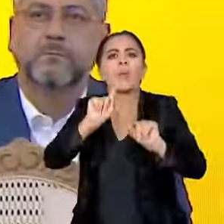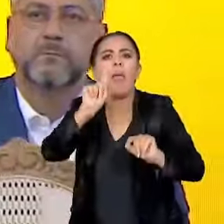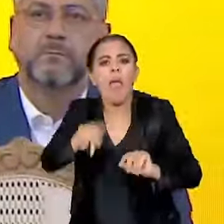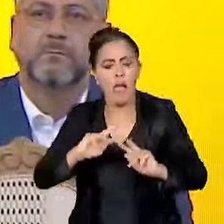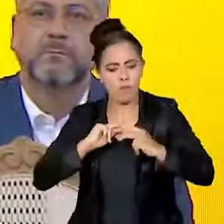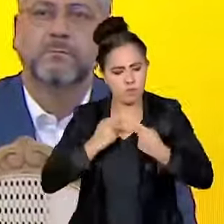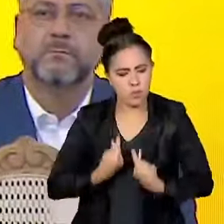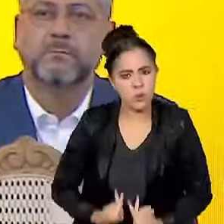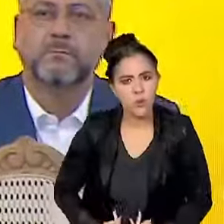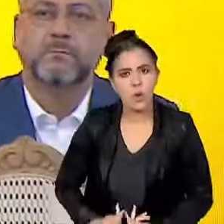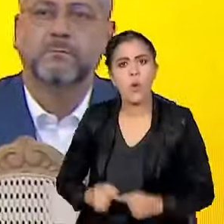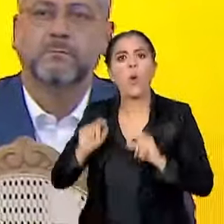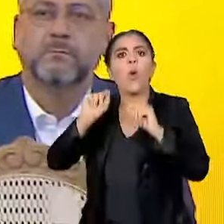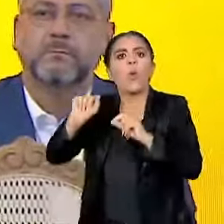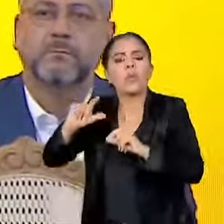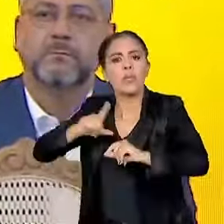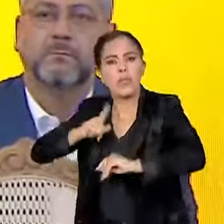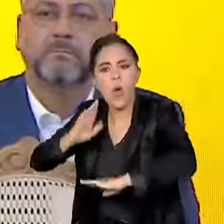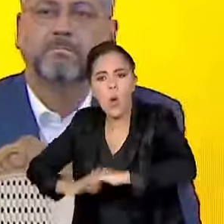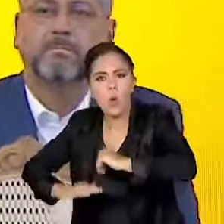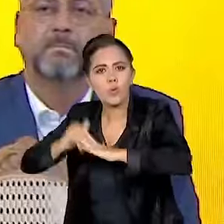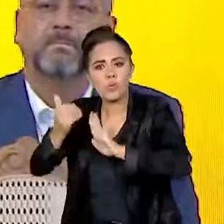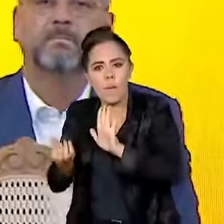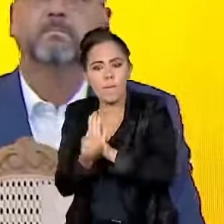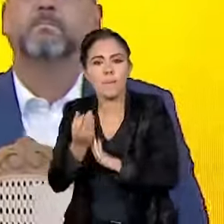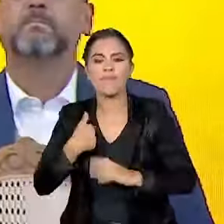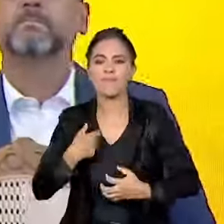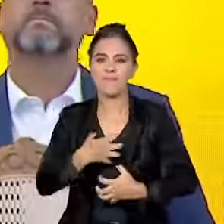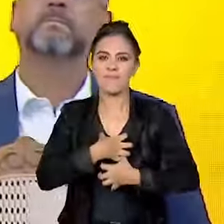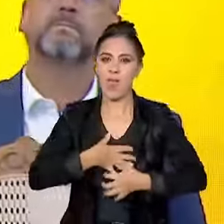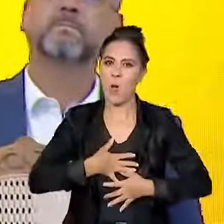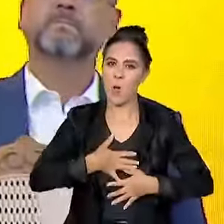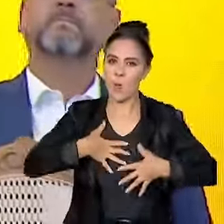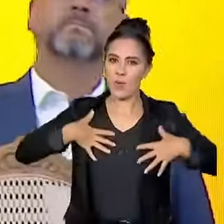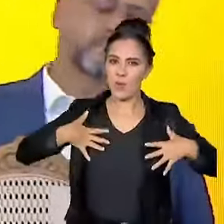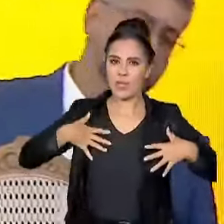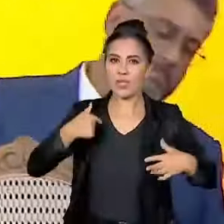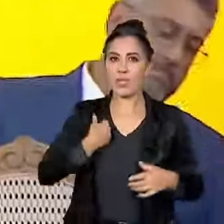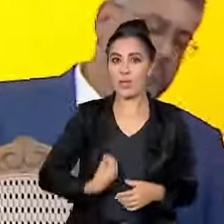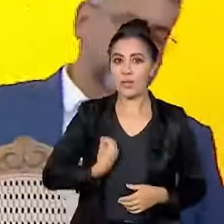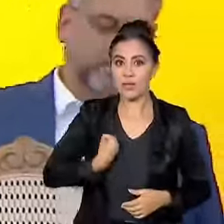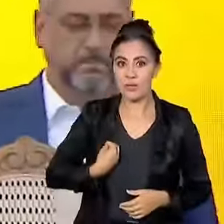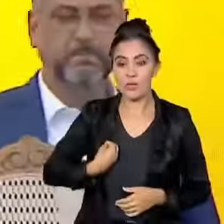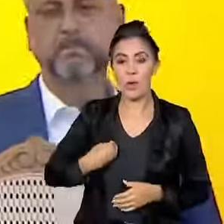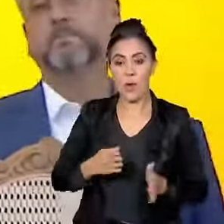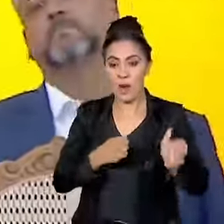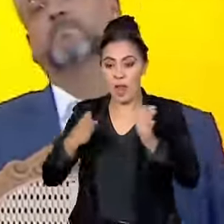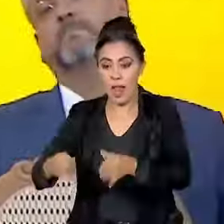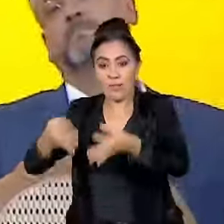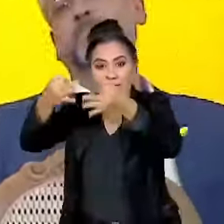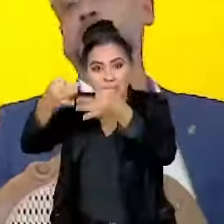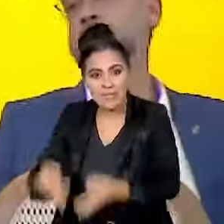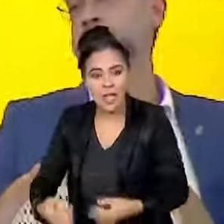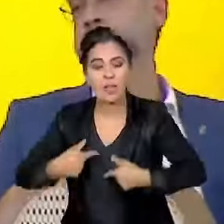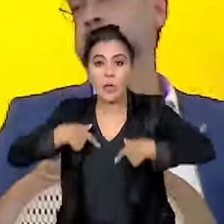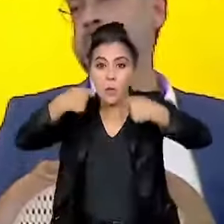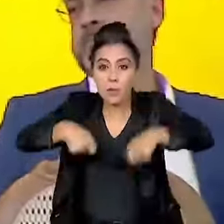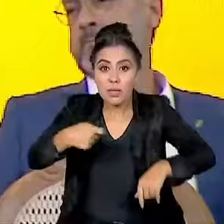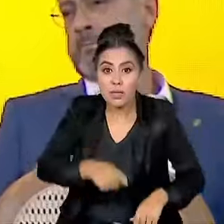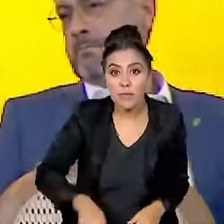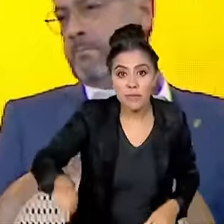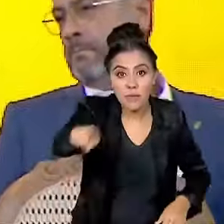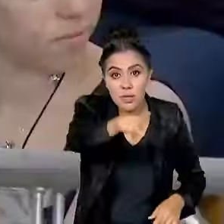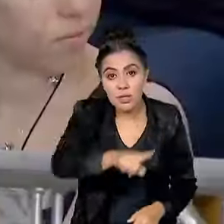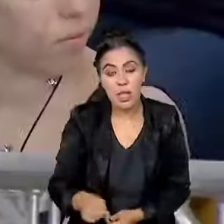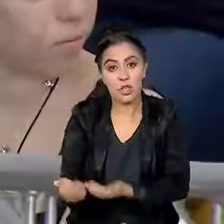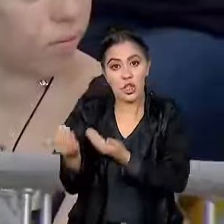do que tem sido feito e construído. E eu tenho muito orgulho de estar do lado certo da história. E eu preciso que vocês, jovens, que